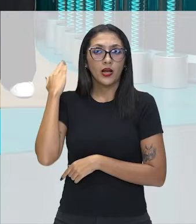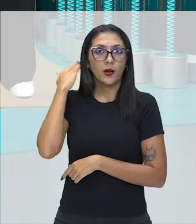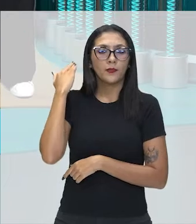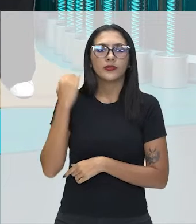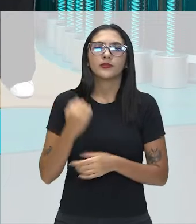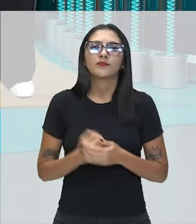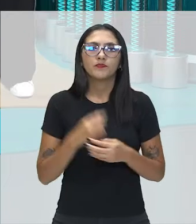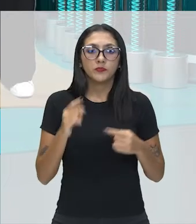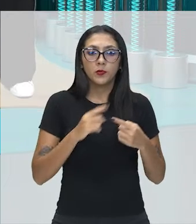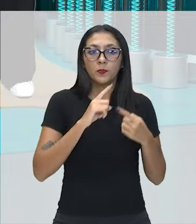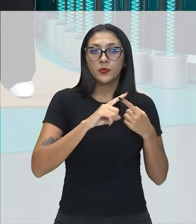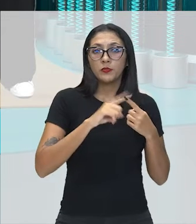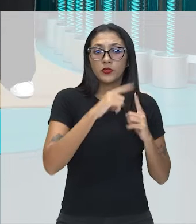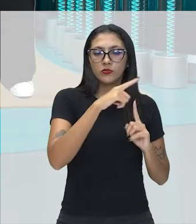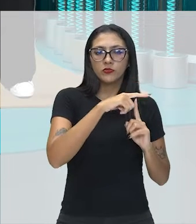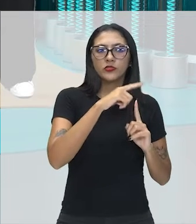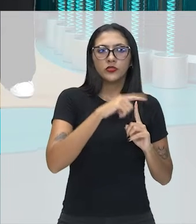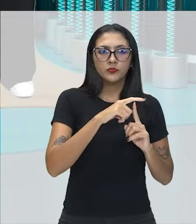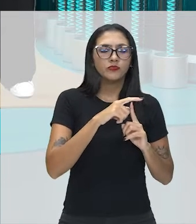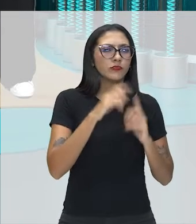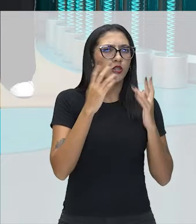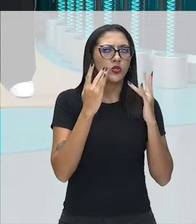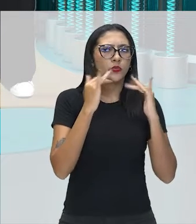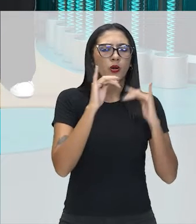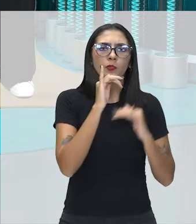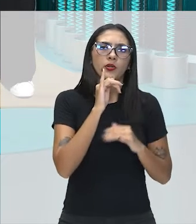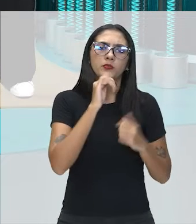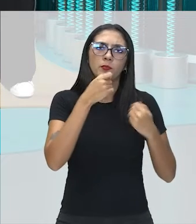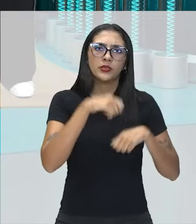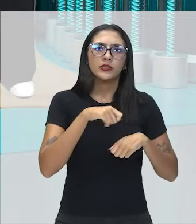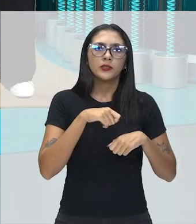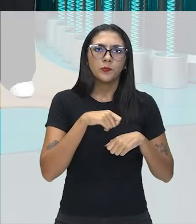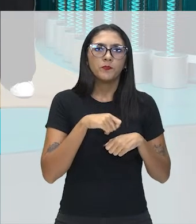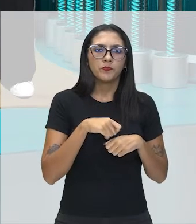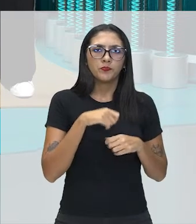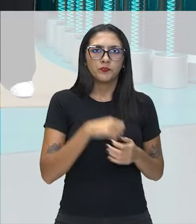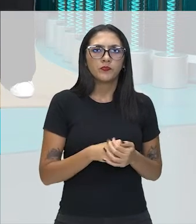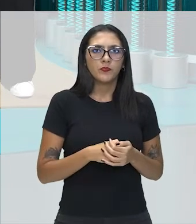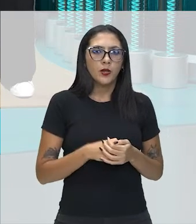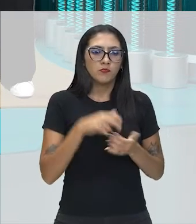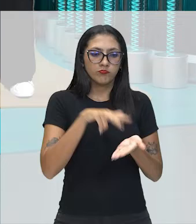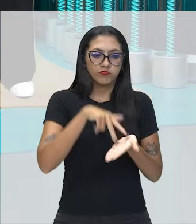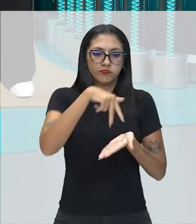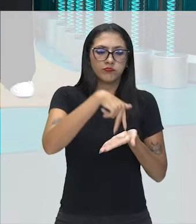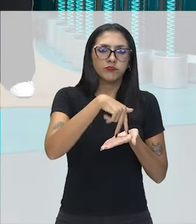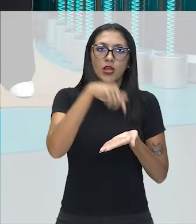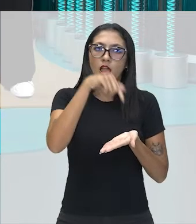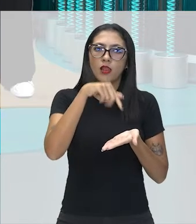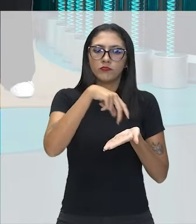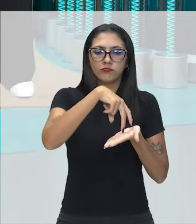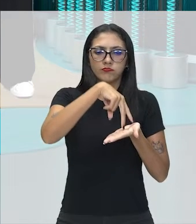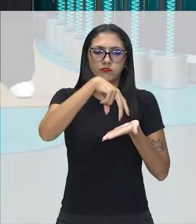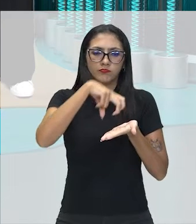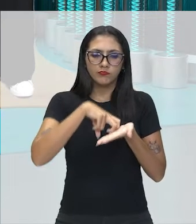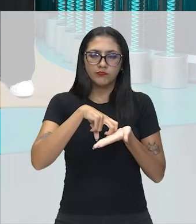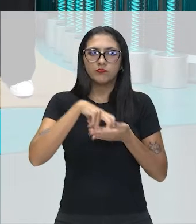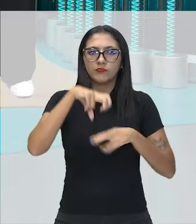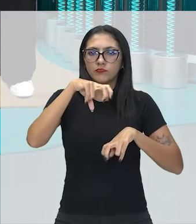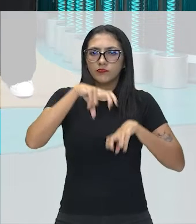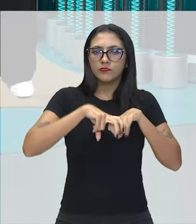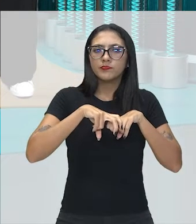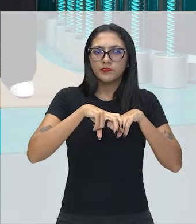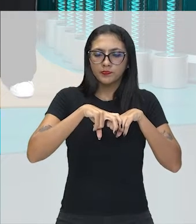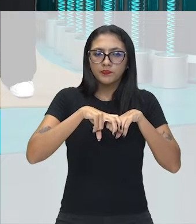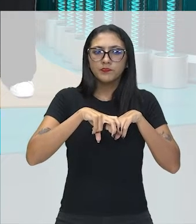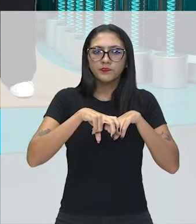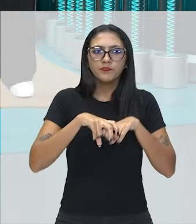espontânea, você vai sentar, né, a vítima que está com sangramento nasal, vai manter a cabeça